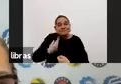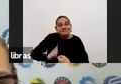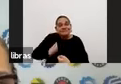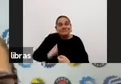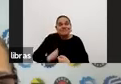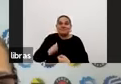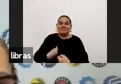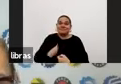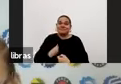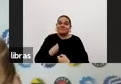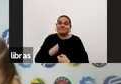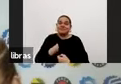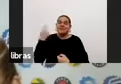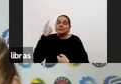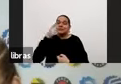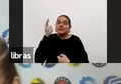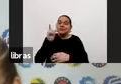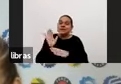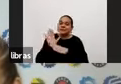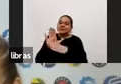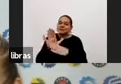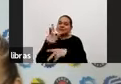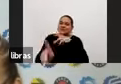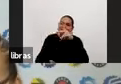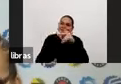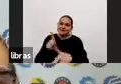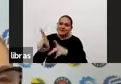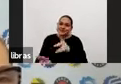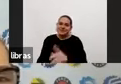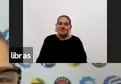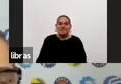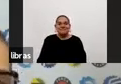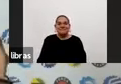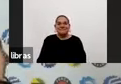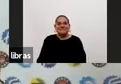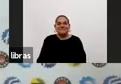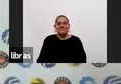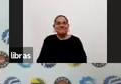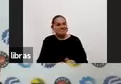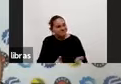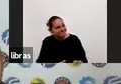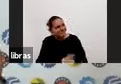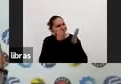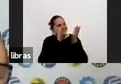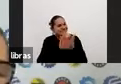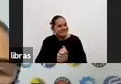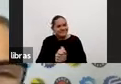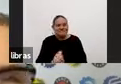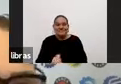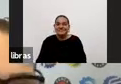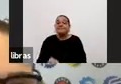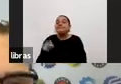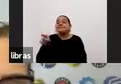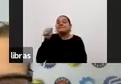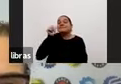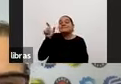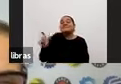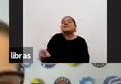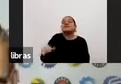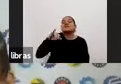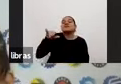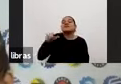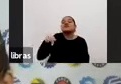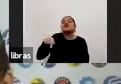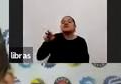dessas doações para ajudar a população. Que maravilhoso! E você, Jaque? Você que já esteve aqui Então, conosco.